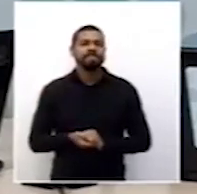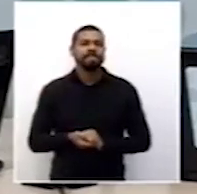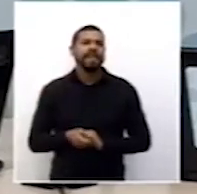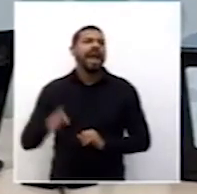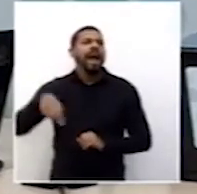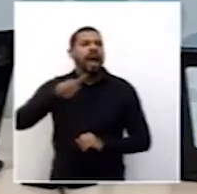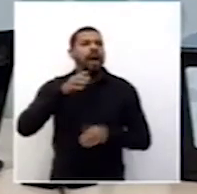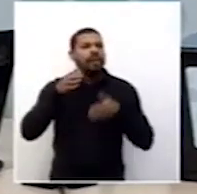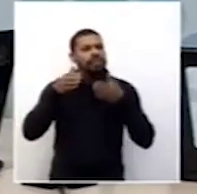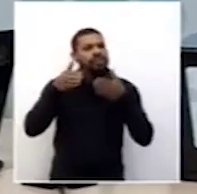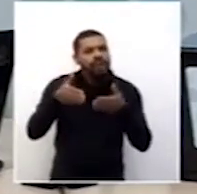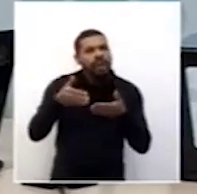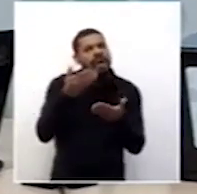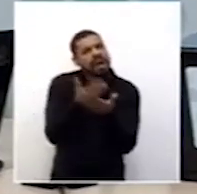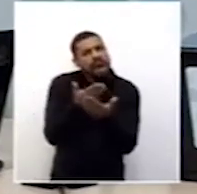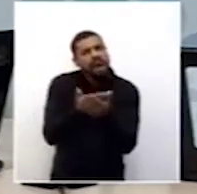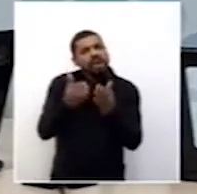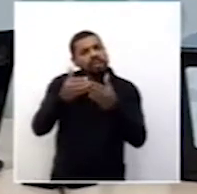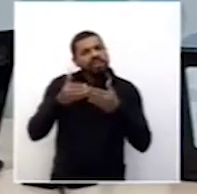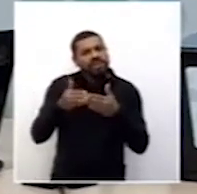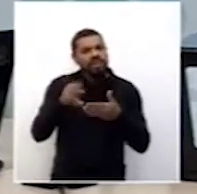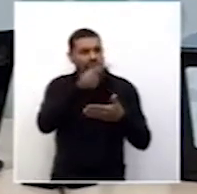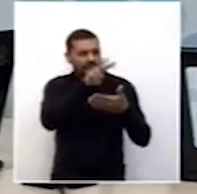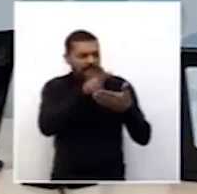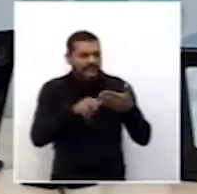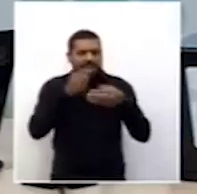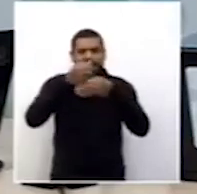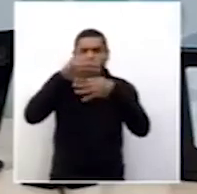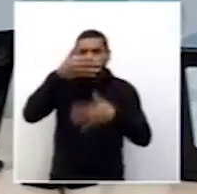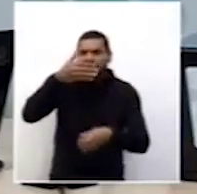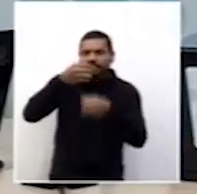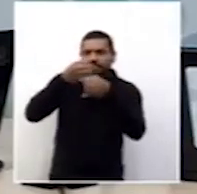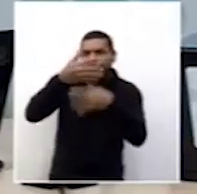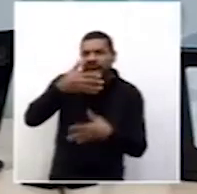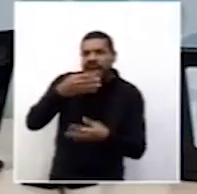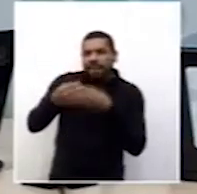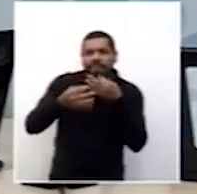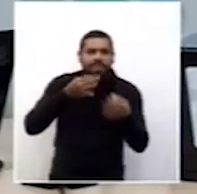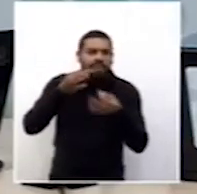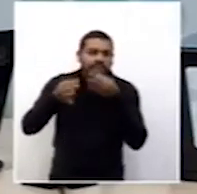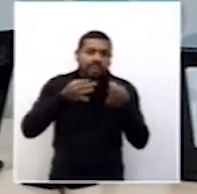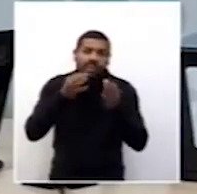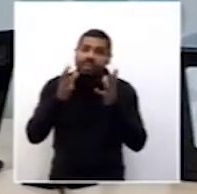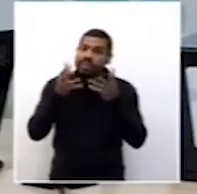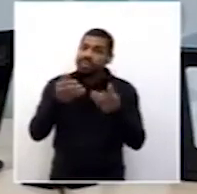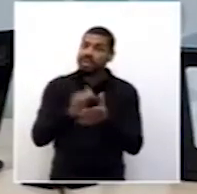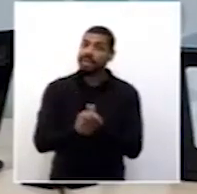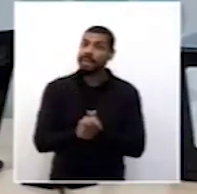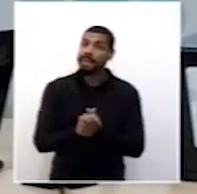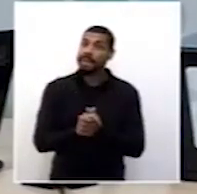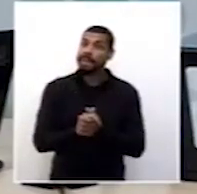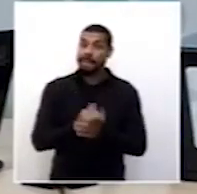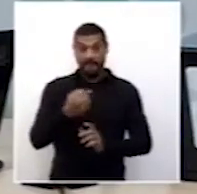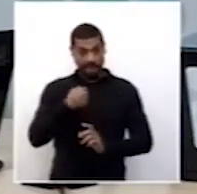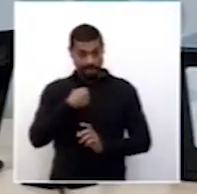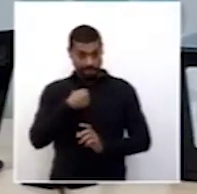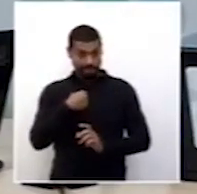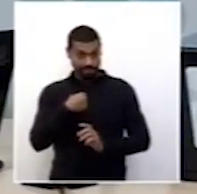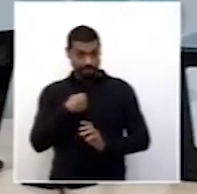Pessoal, foquem na aula, né? Eu tô lendo todos os comentários, tudo que vocês estão postando aqui.